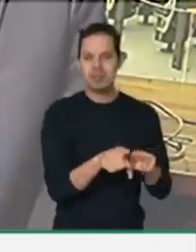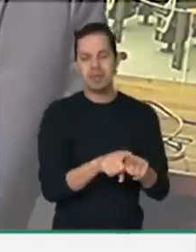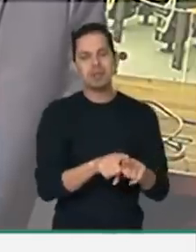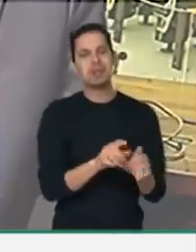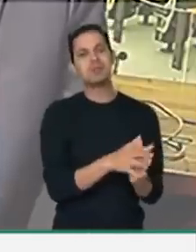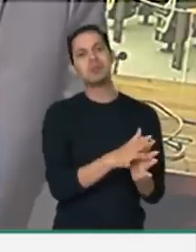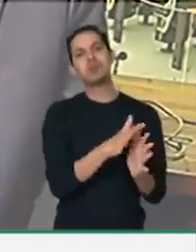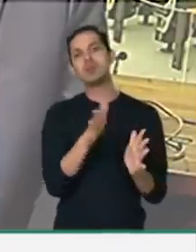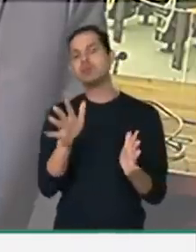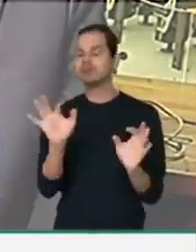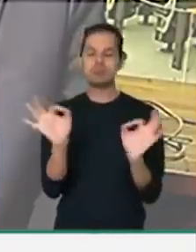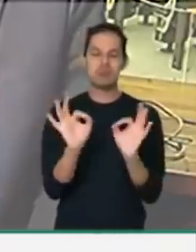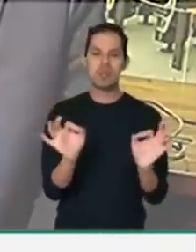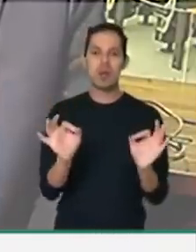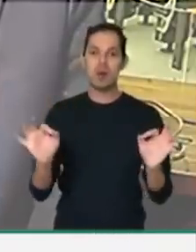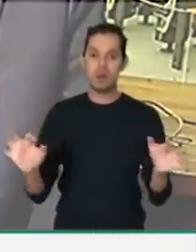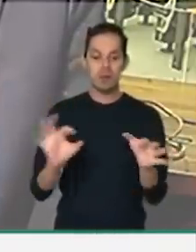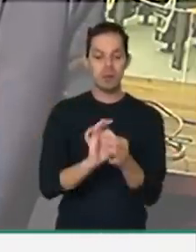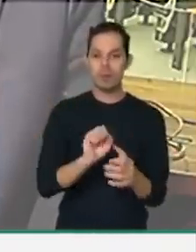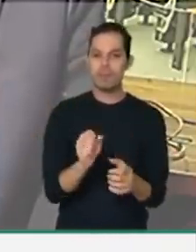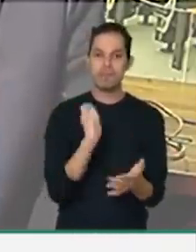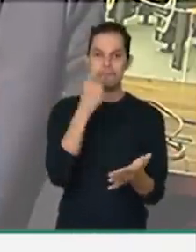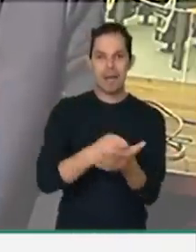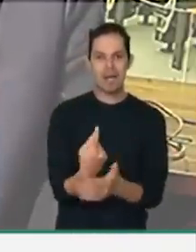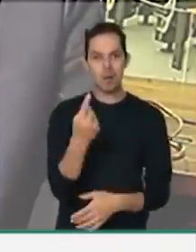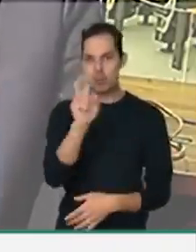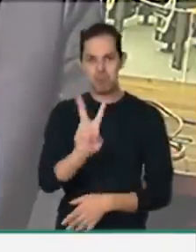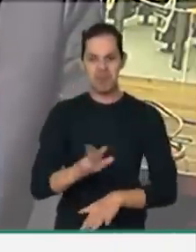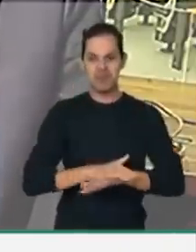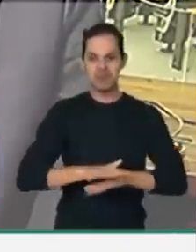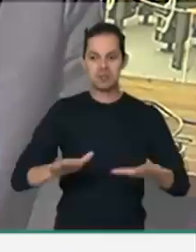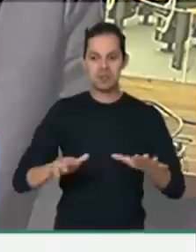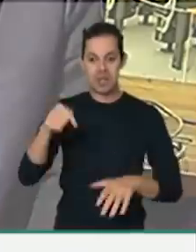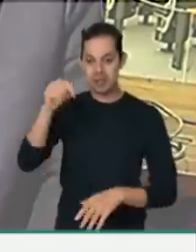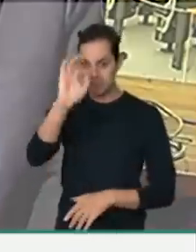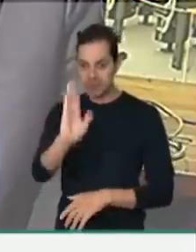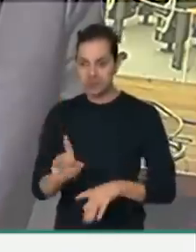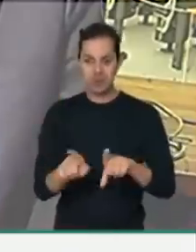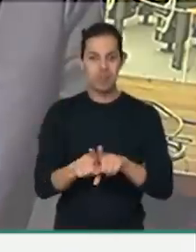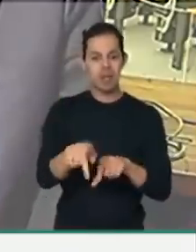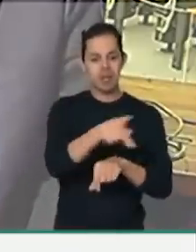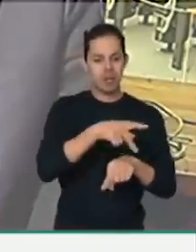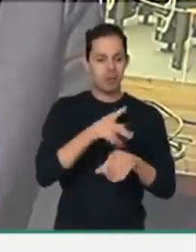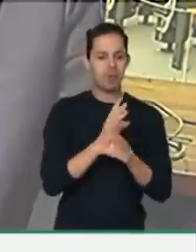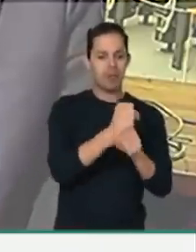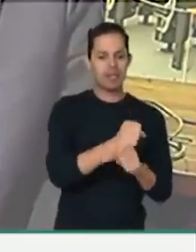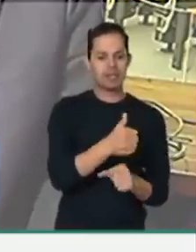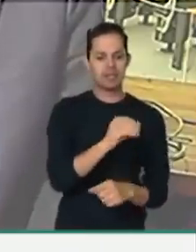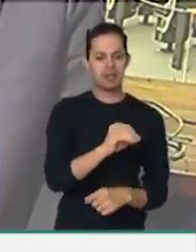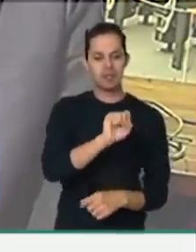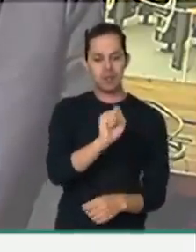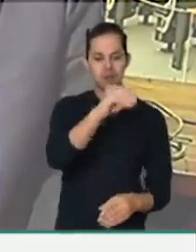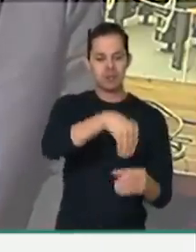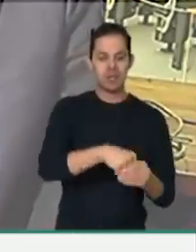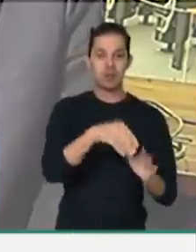processo unificado, com uma burocracia unificada, não só aqui no Brasil, mas em todos esses mais de 100 países que compõem